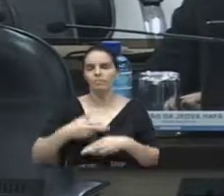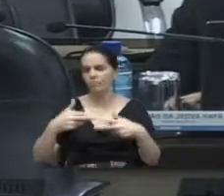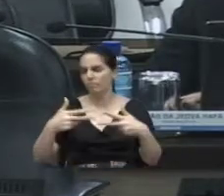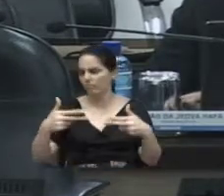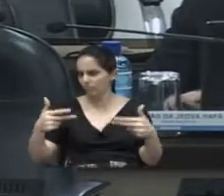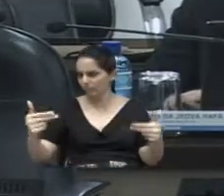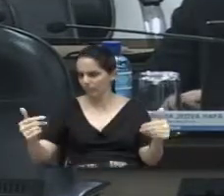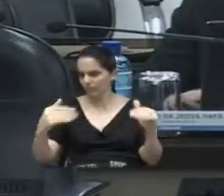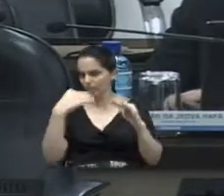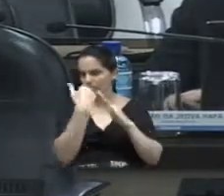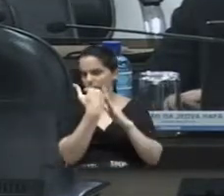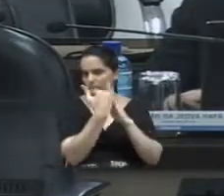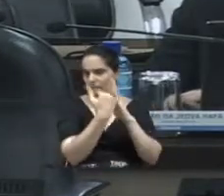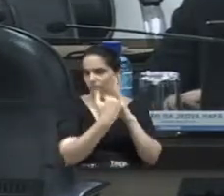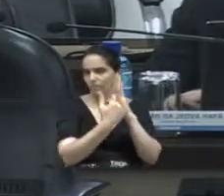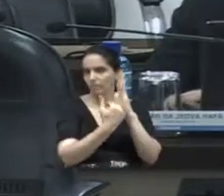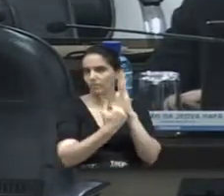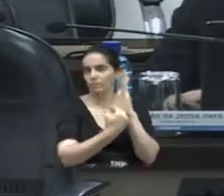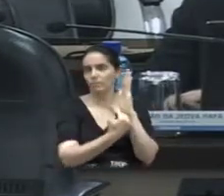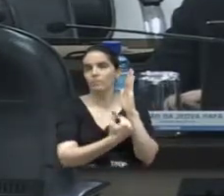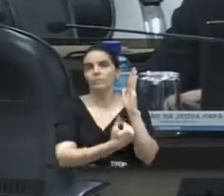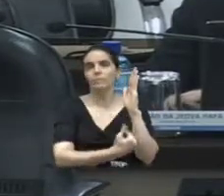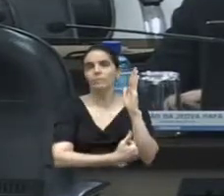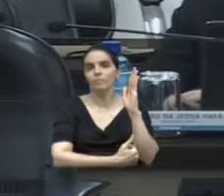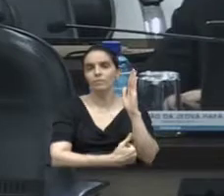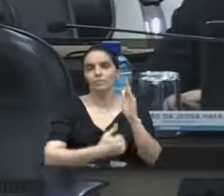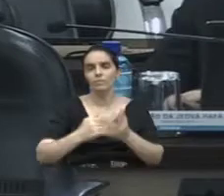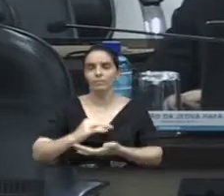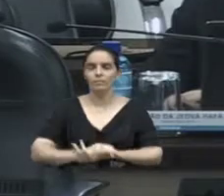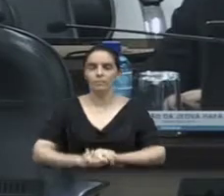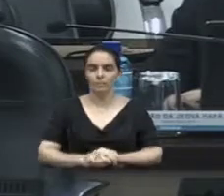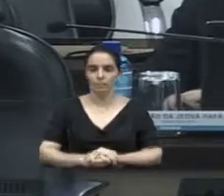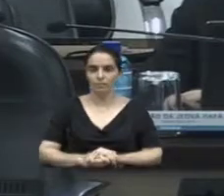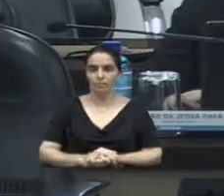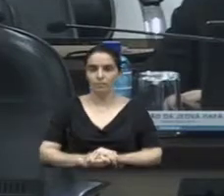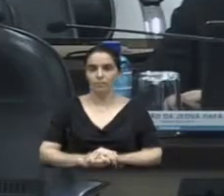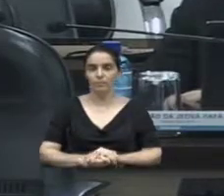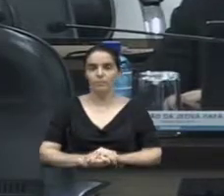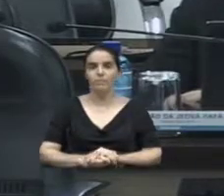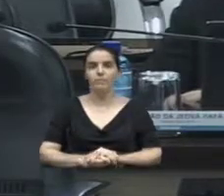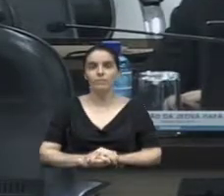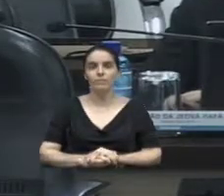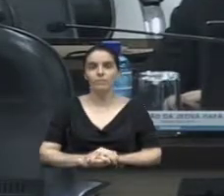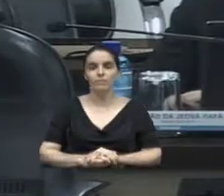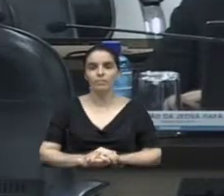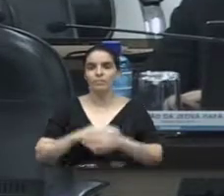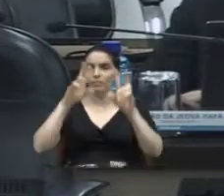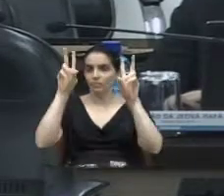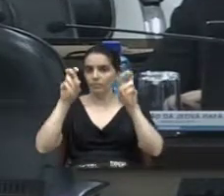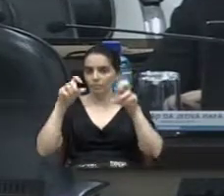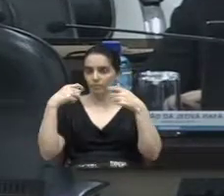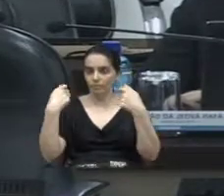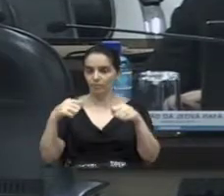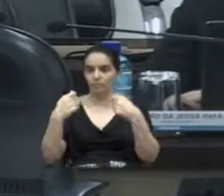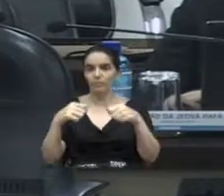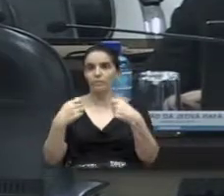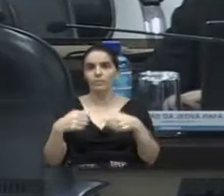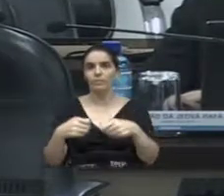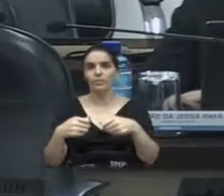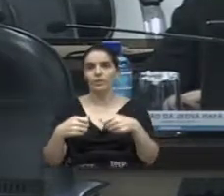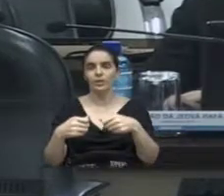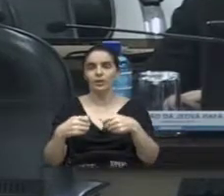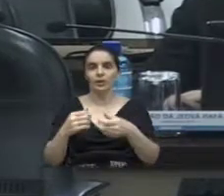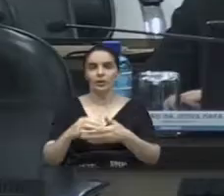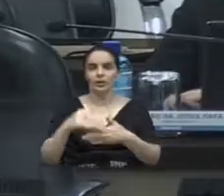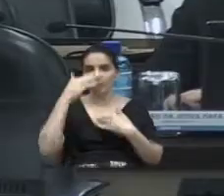os desdobramentos, exatamente, todos os desdobramentos desse assunto que precisam ser levados em